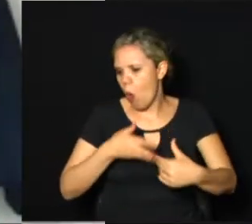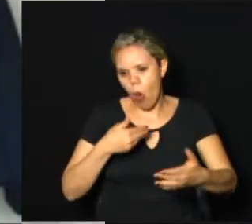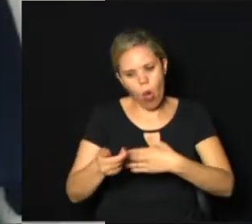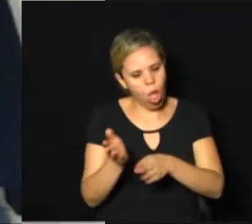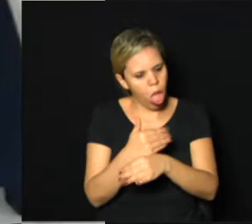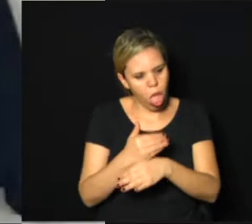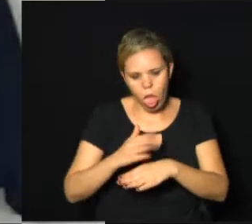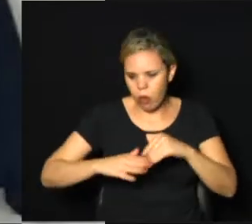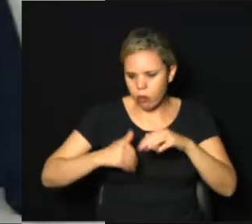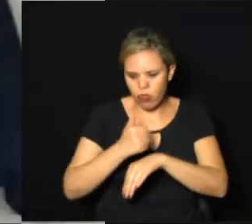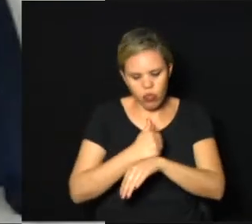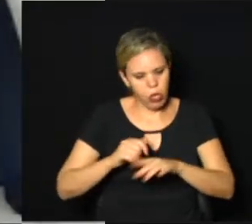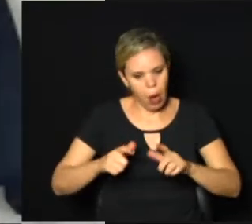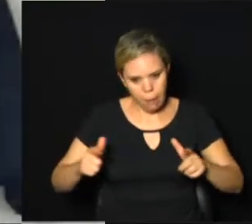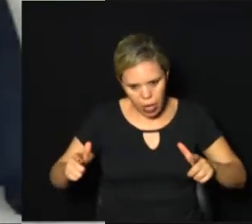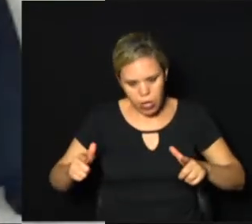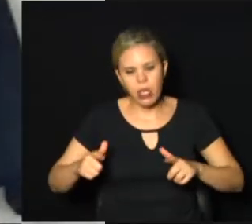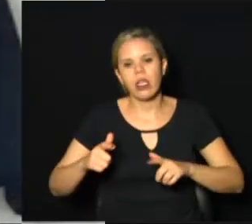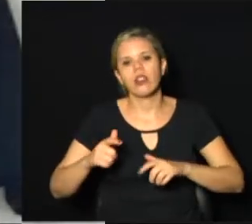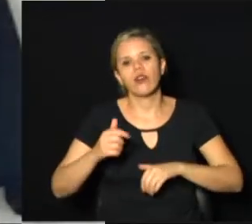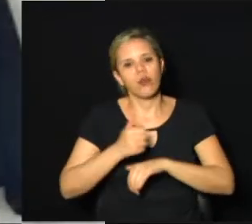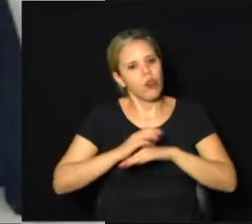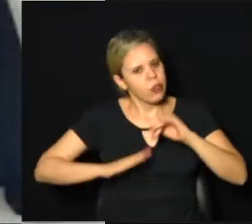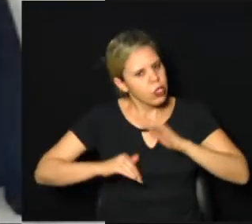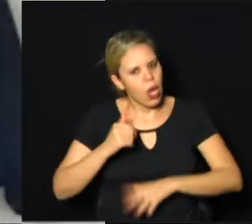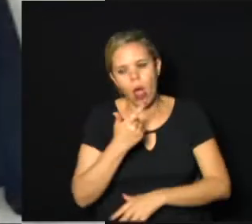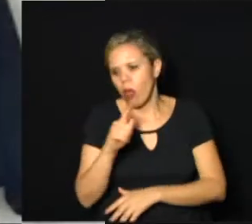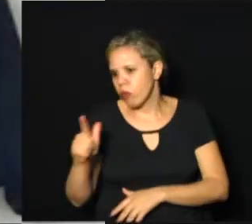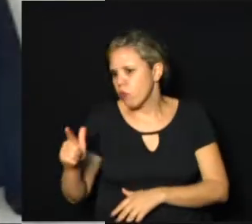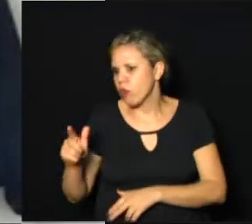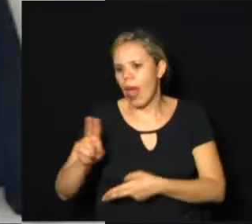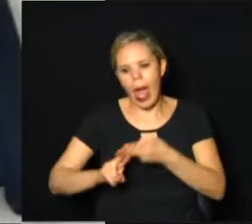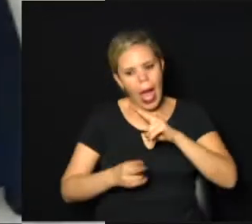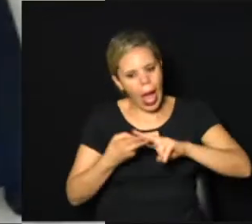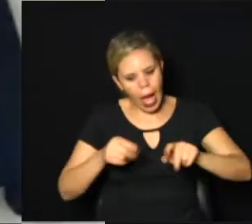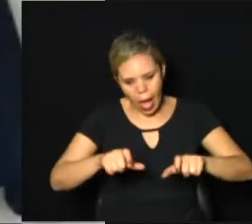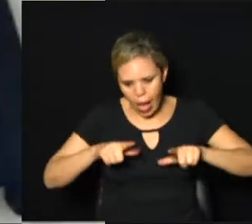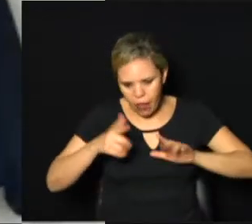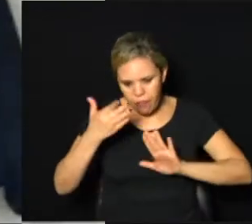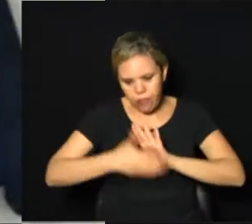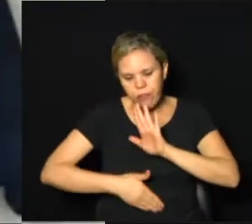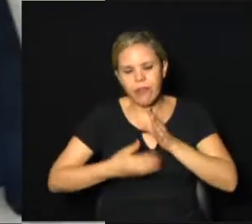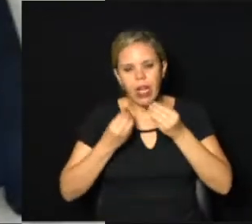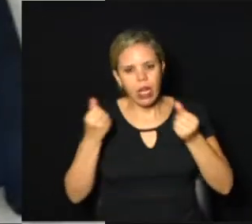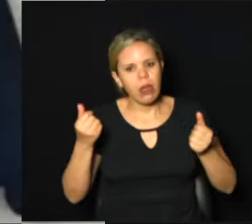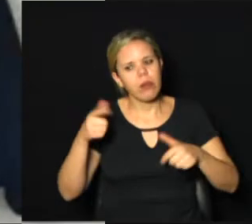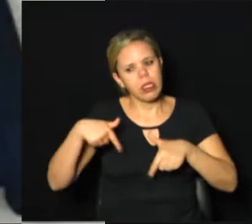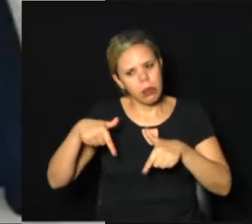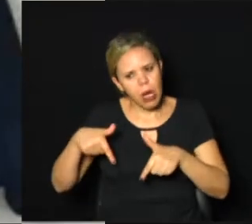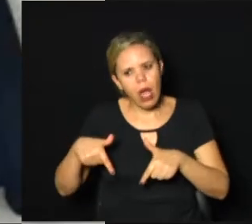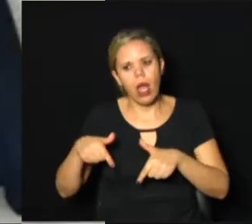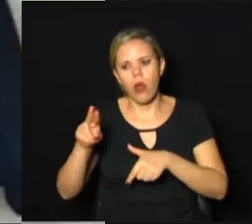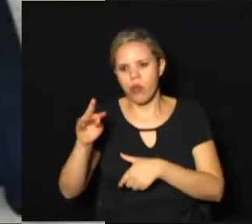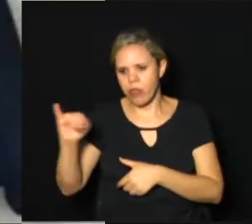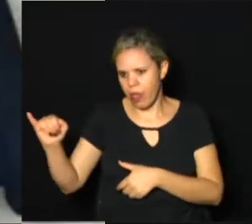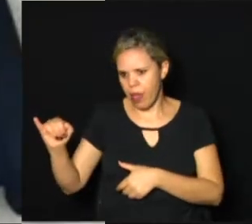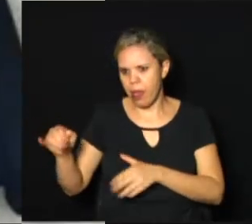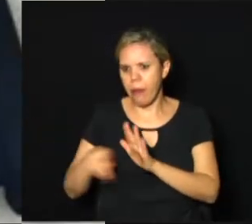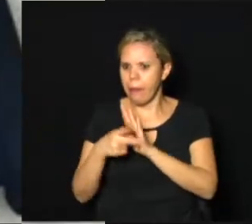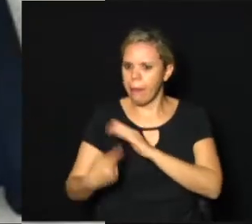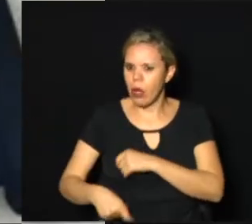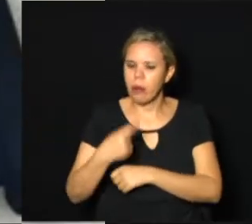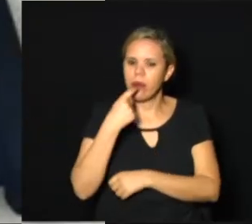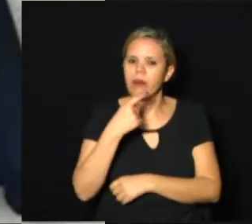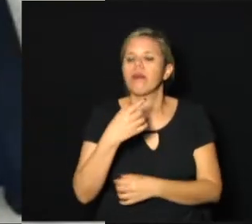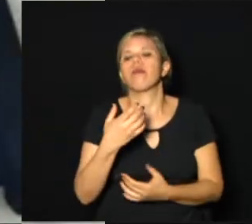profissional, eu diria que, inclusive, a maioria dos profissionais não tem habilitação, qualificação para trabalhar com terapia intensiva pediátrica. Você tem que